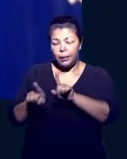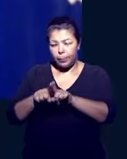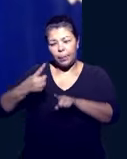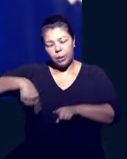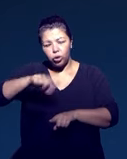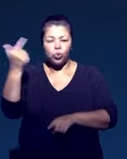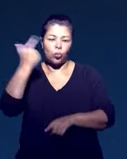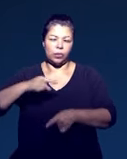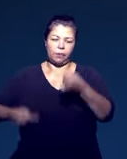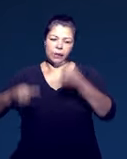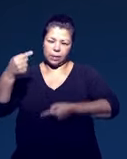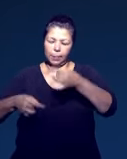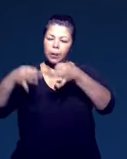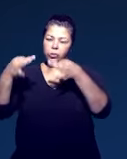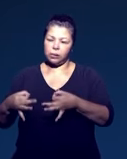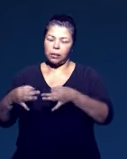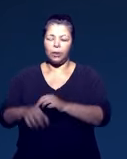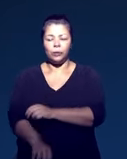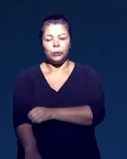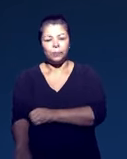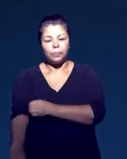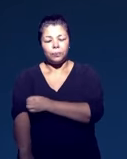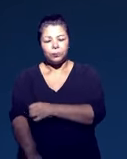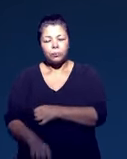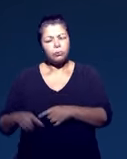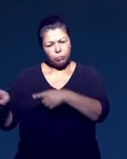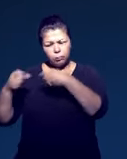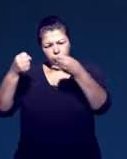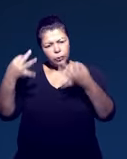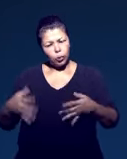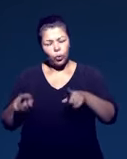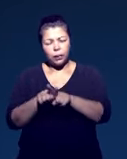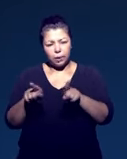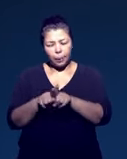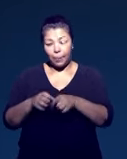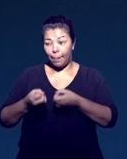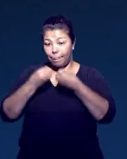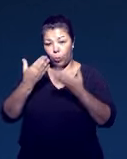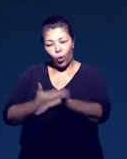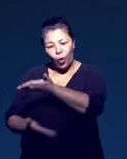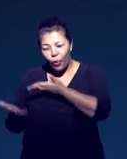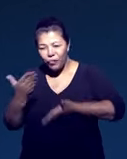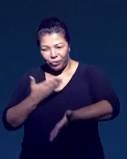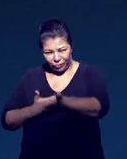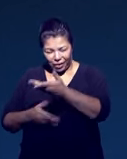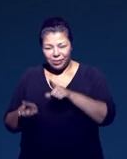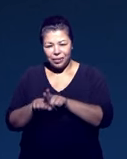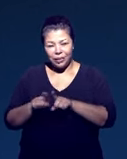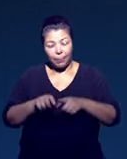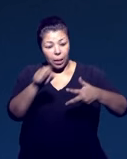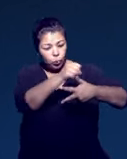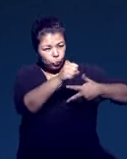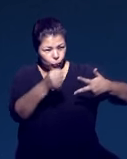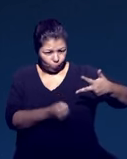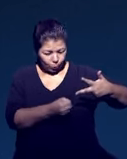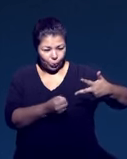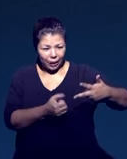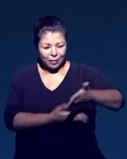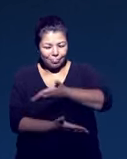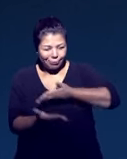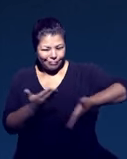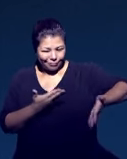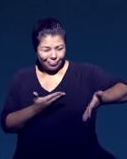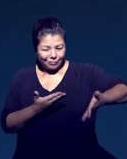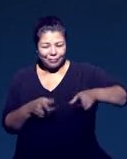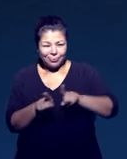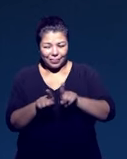próprio perfeito o senhor falou dessa boa convivência entre os poderes né Eh tem aí